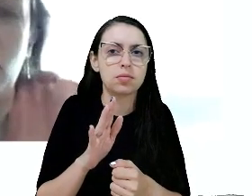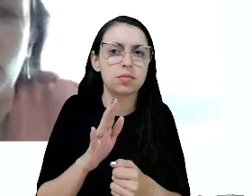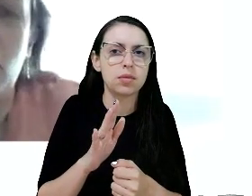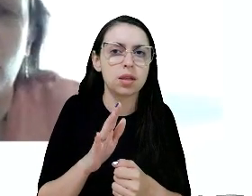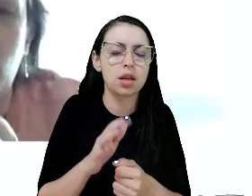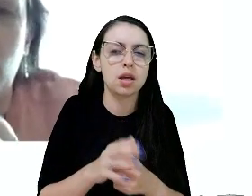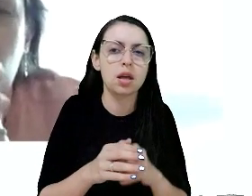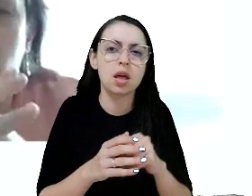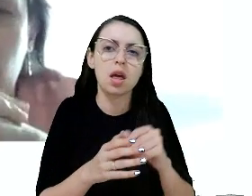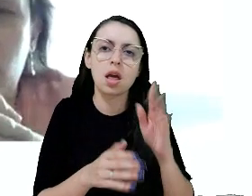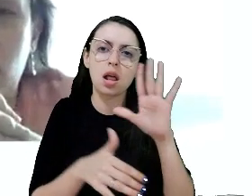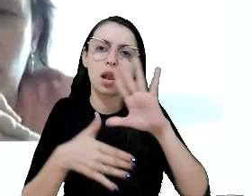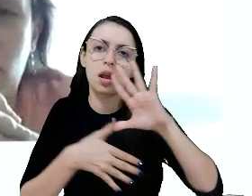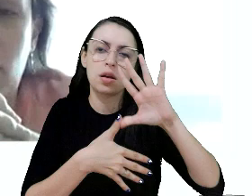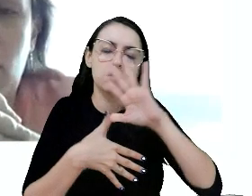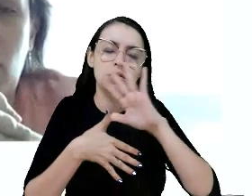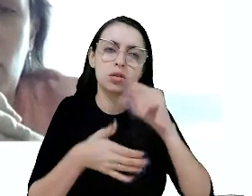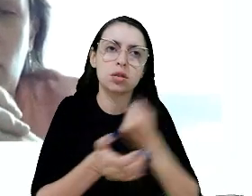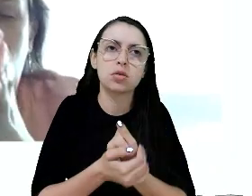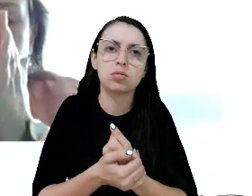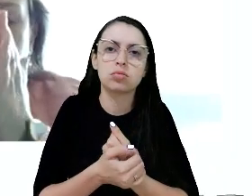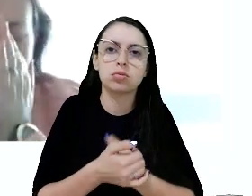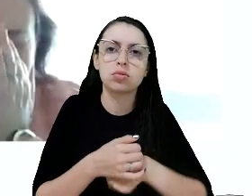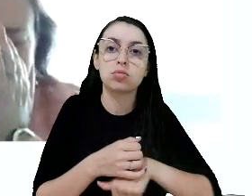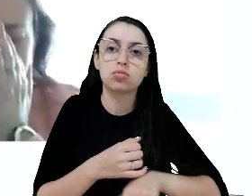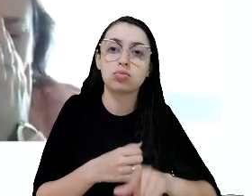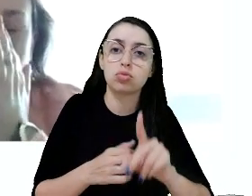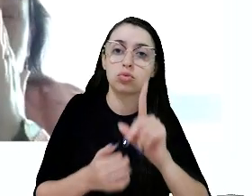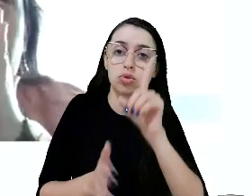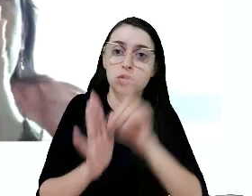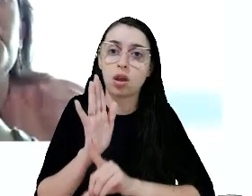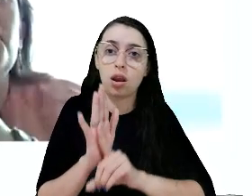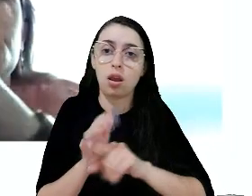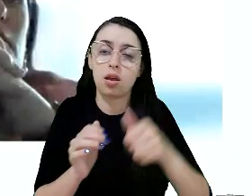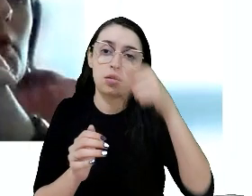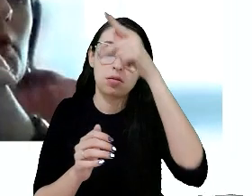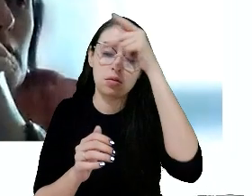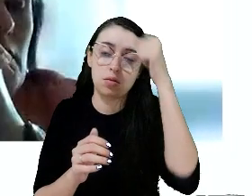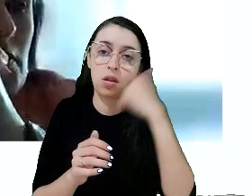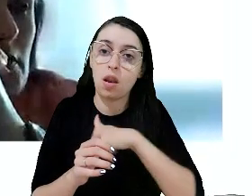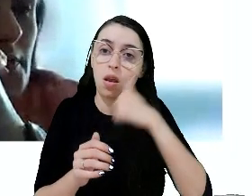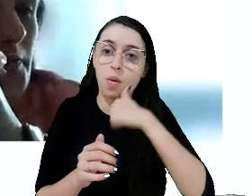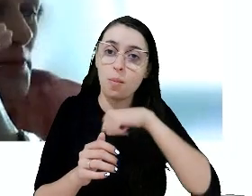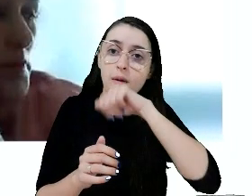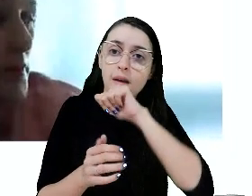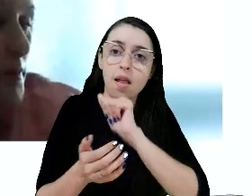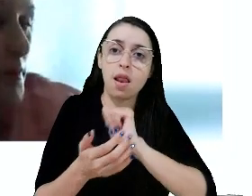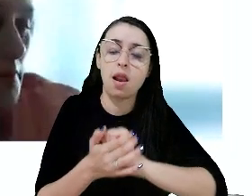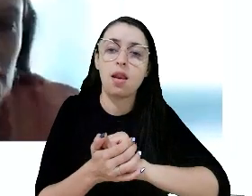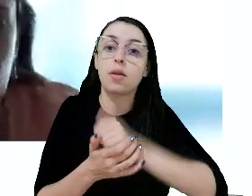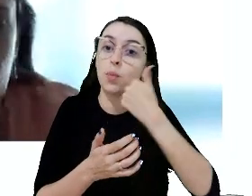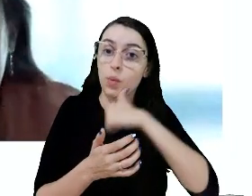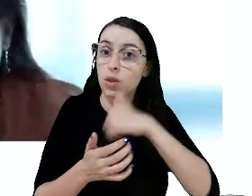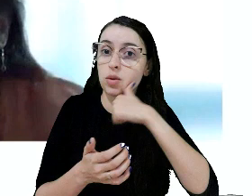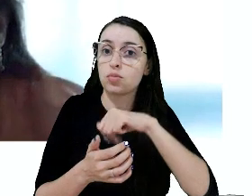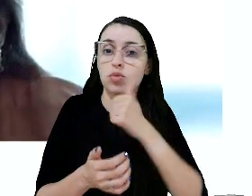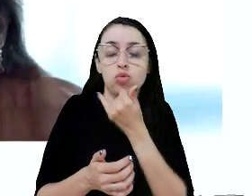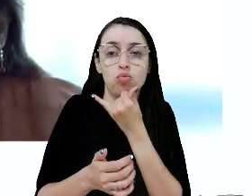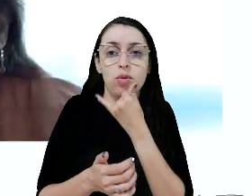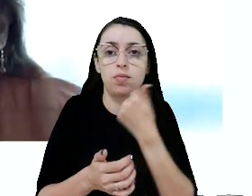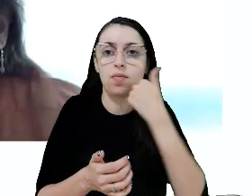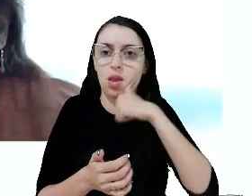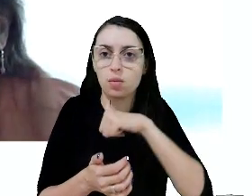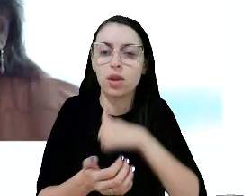consultor do Comitê Latino-Americano e do Caribe para a Defesa dos Direitos da Mulher, CLADEM. A professora Silvia é